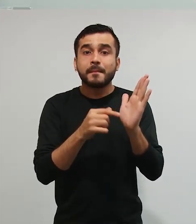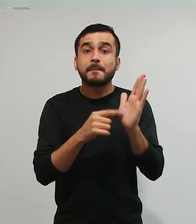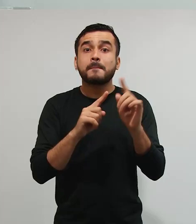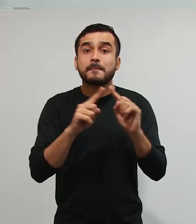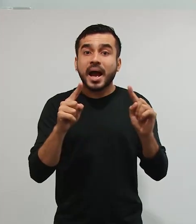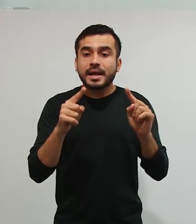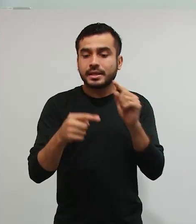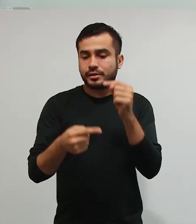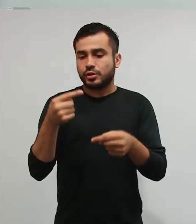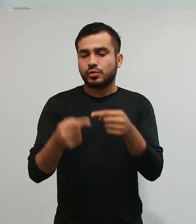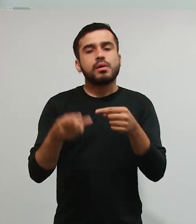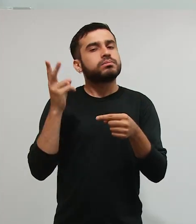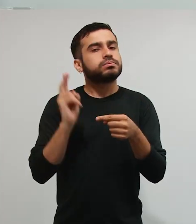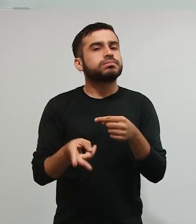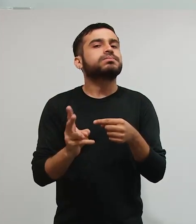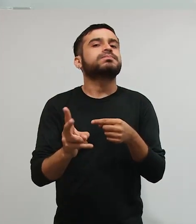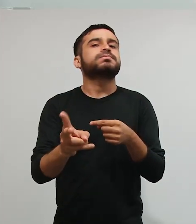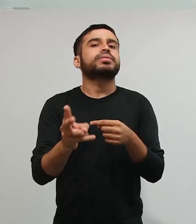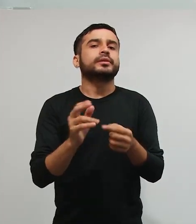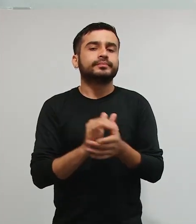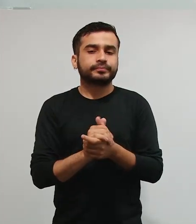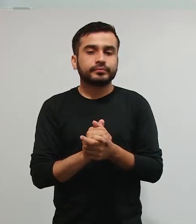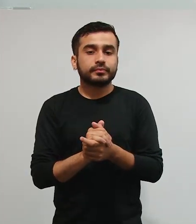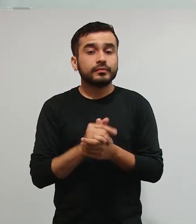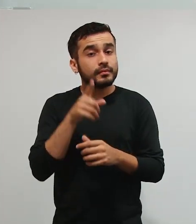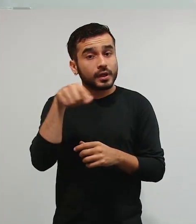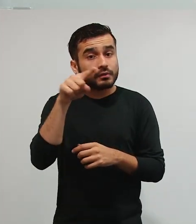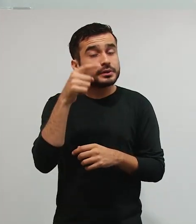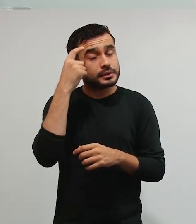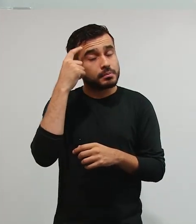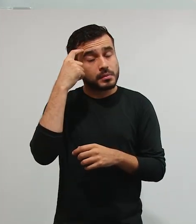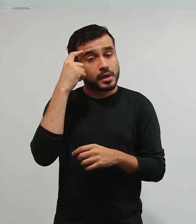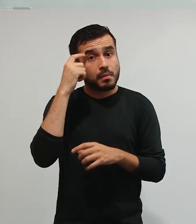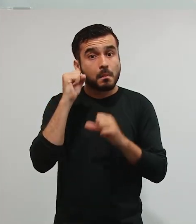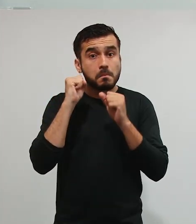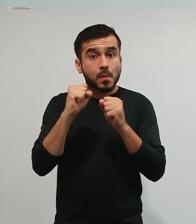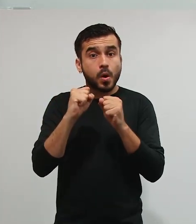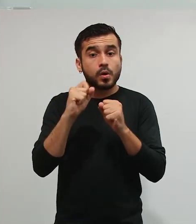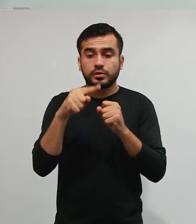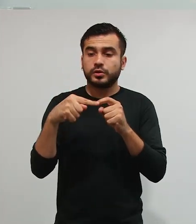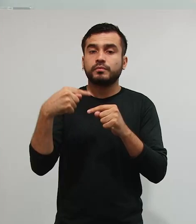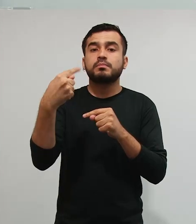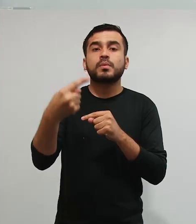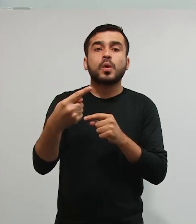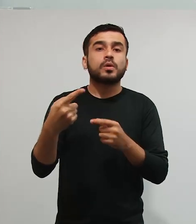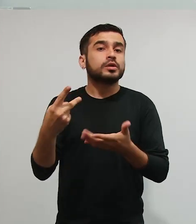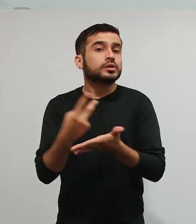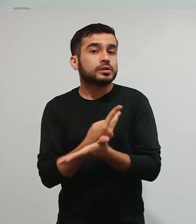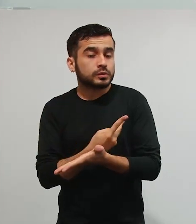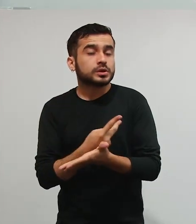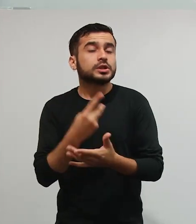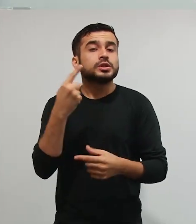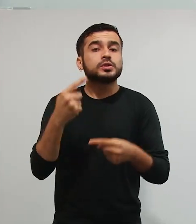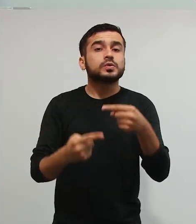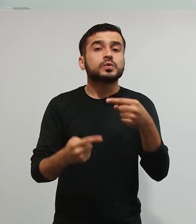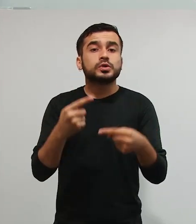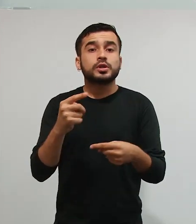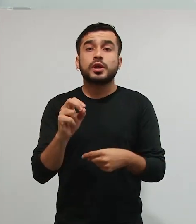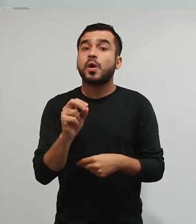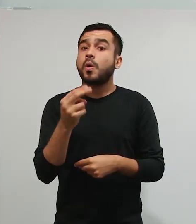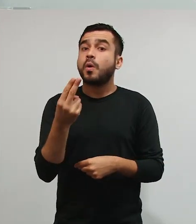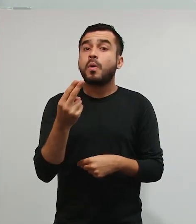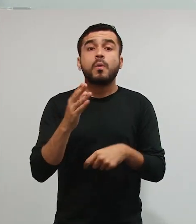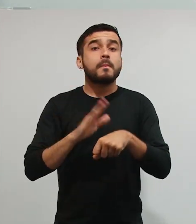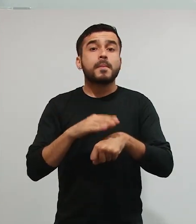discussão deve continuar. E aí você até dá pistas sobre o que pode vir a ser discutido ou o que mais que